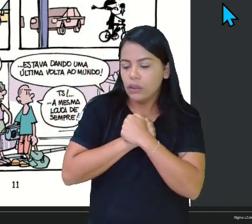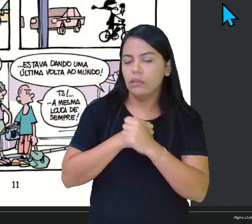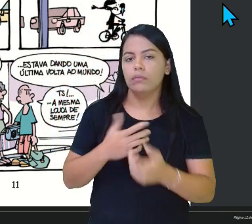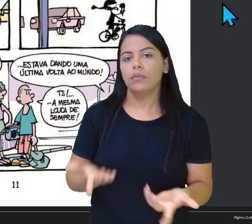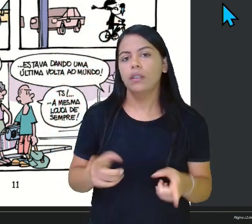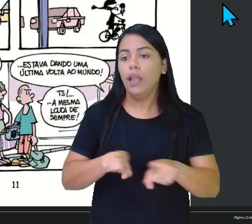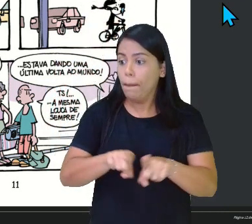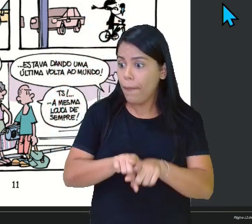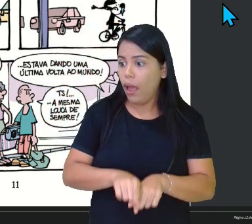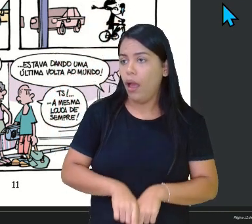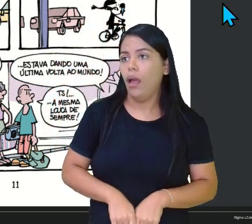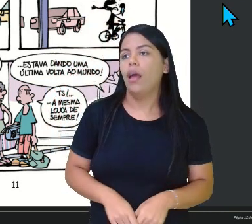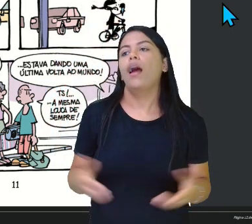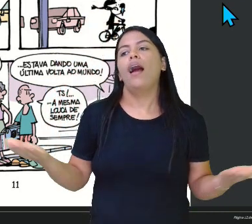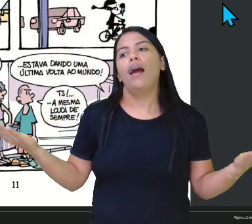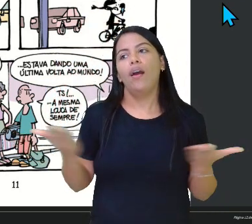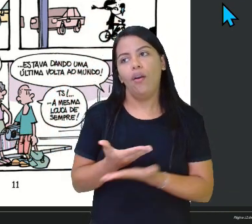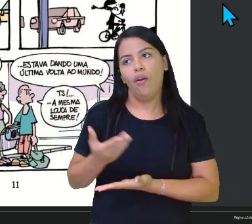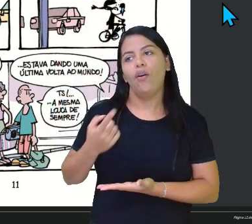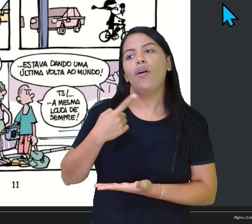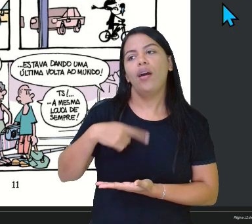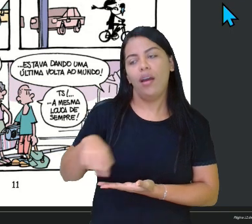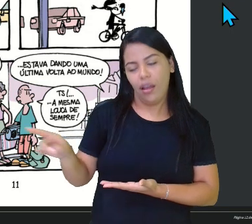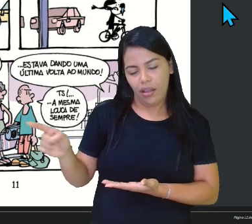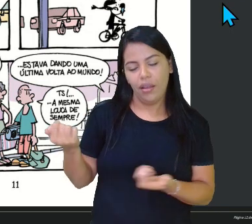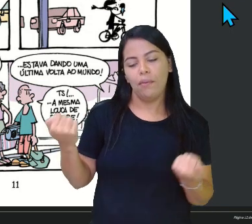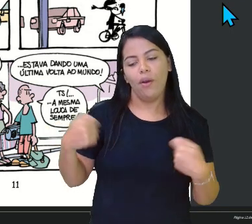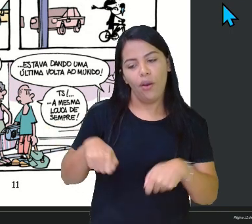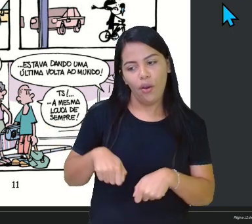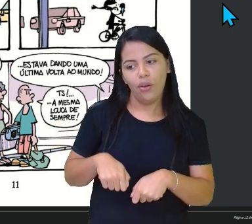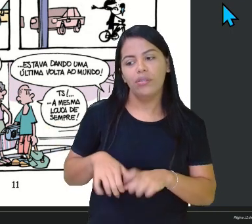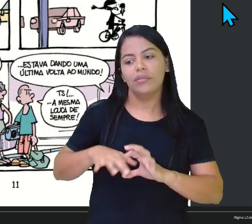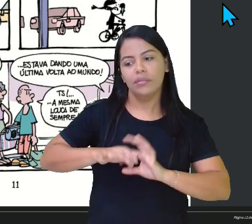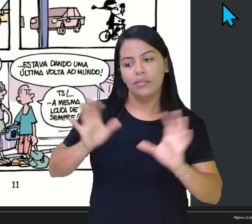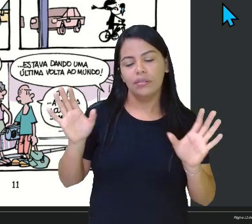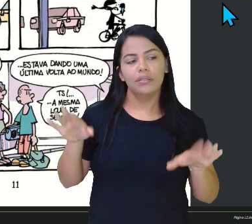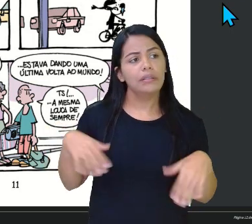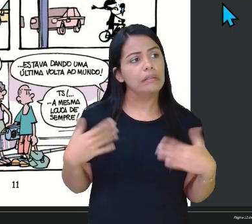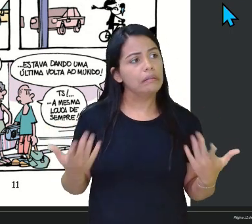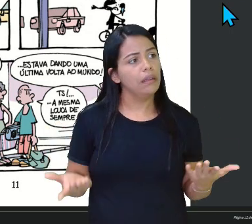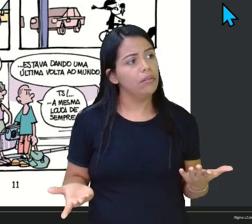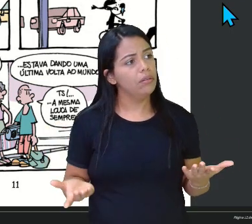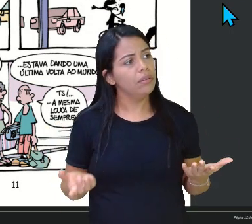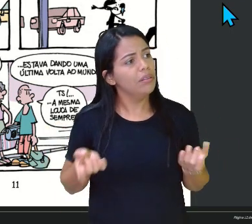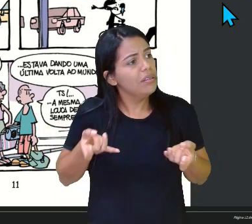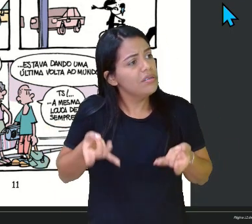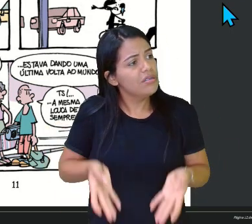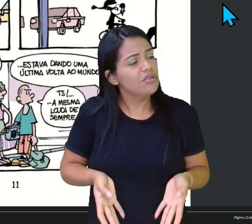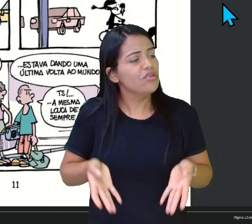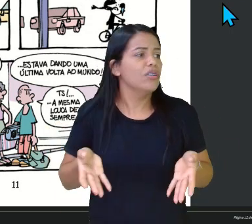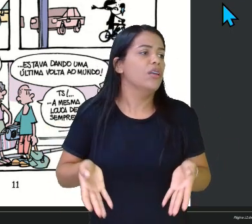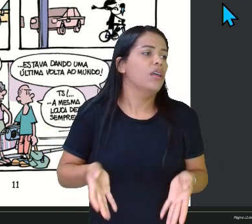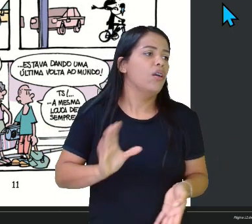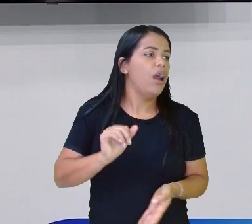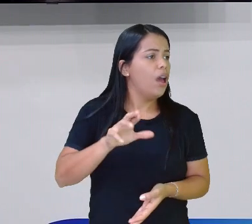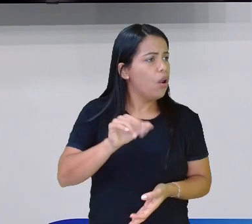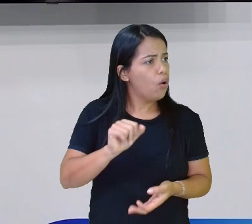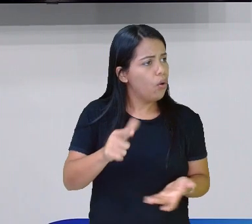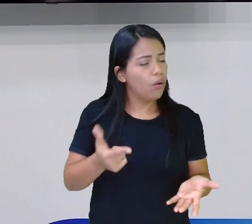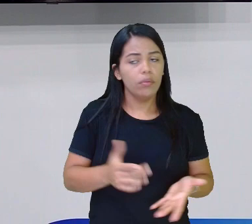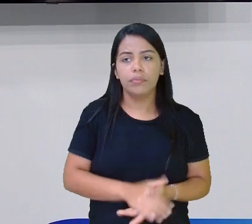sim, pode ir lá fora. Ué, desistiu, Carol? 5º ano, vocês perceberam